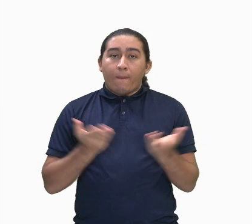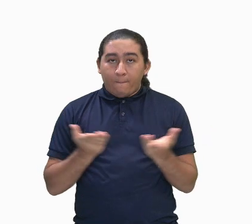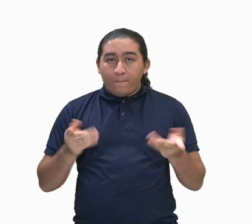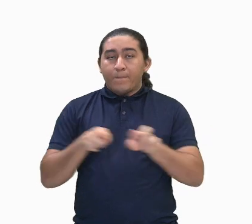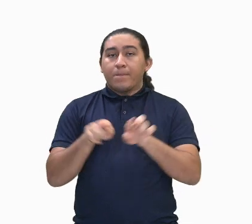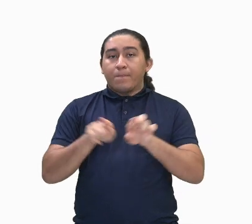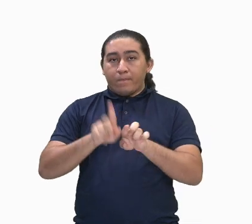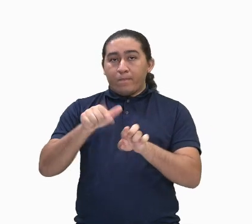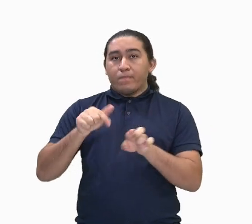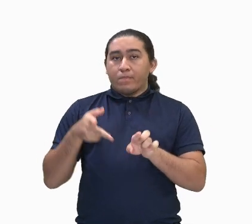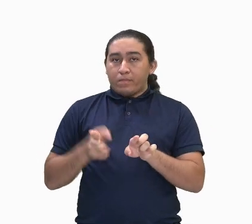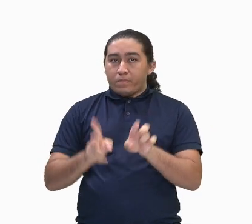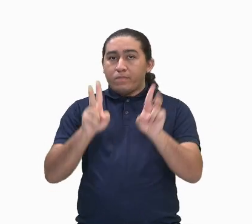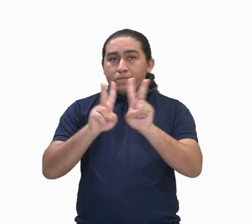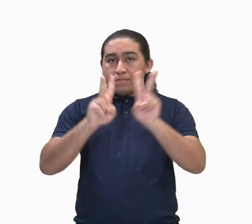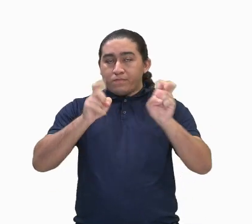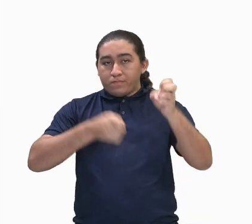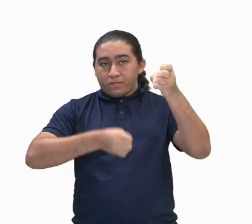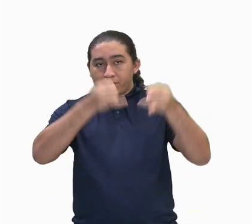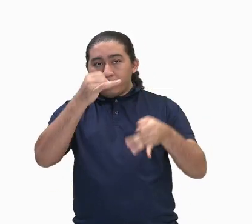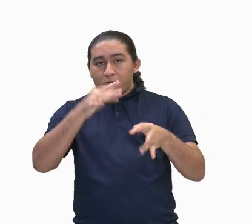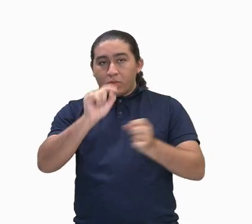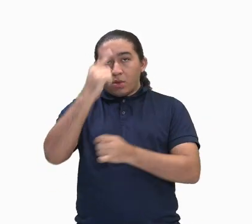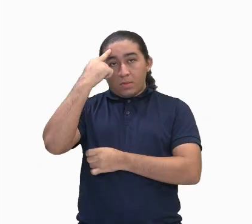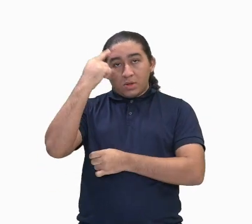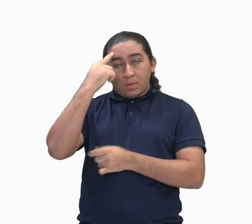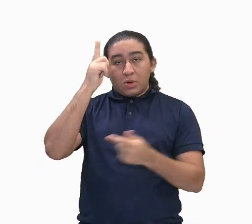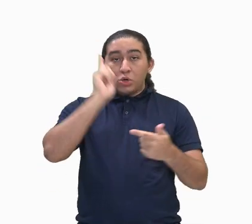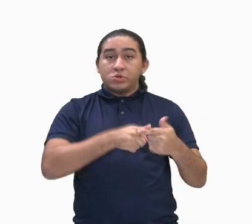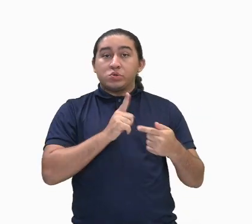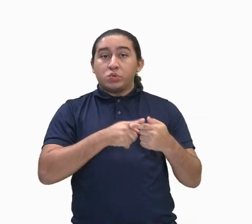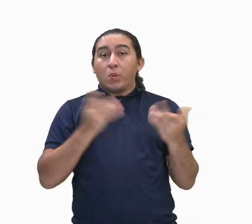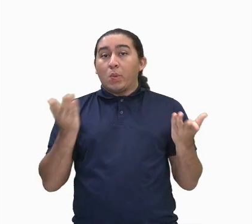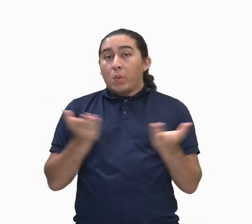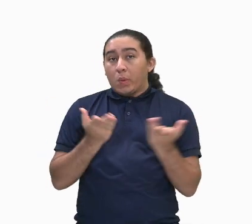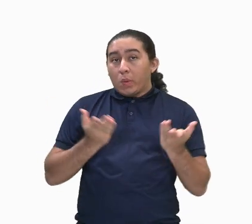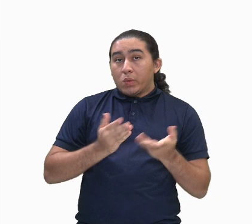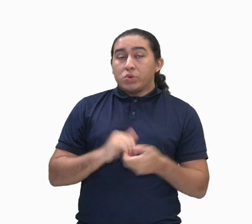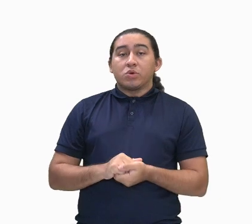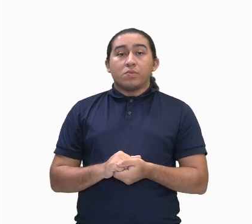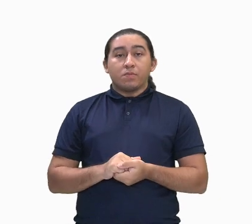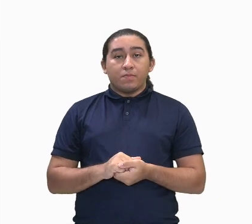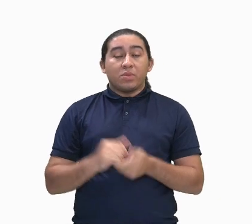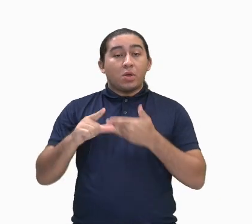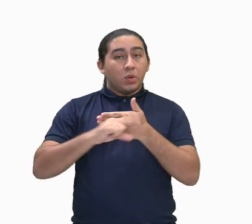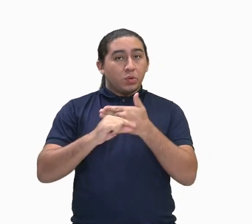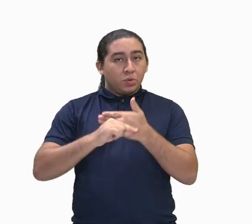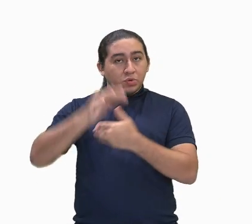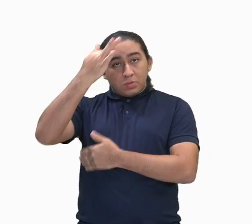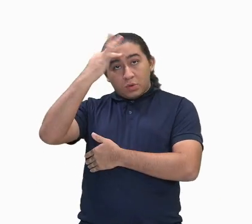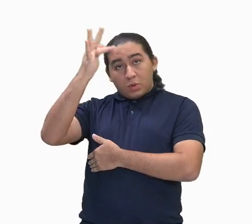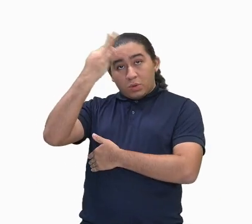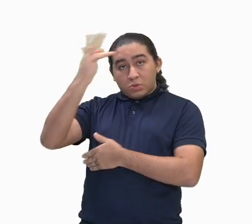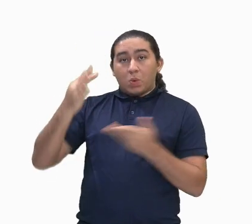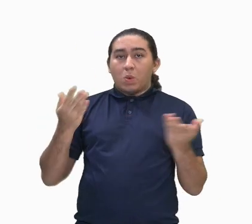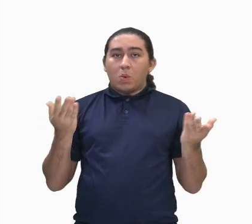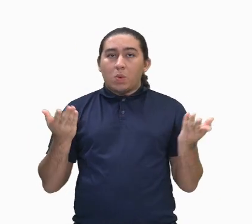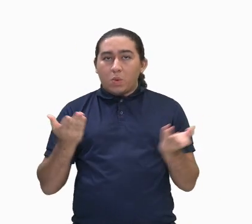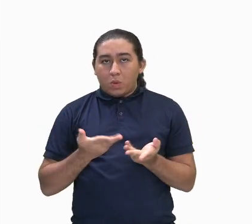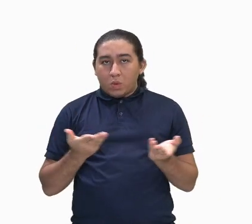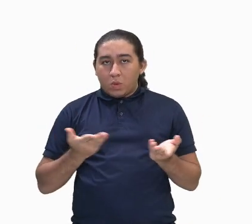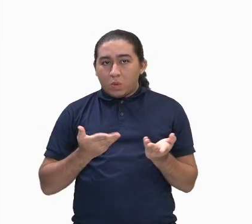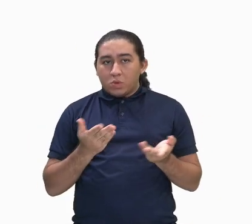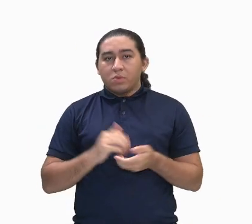muito falada sobre a questão do pensamento crítico hoje, né? Os filósofos atuais, né? Os